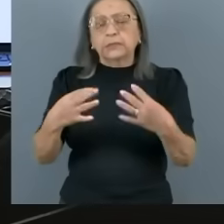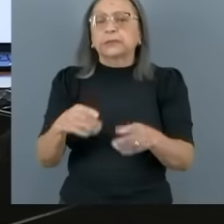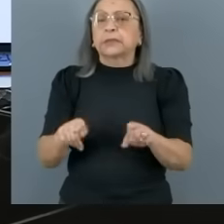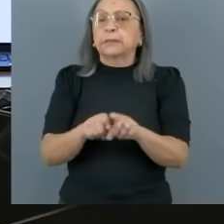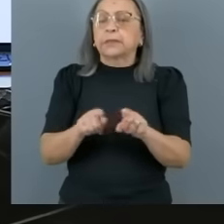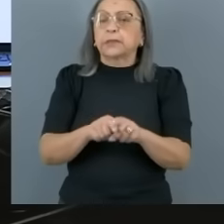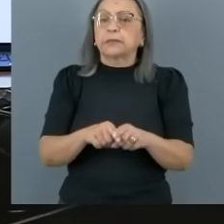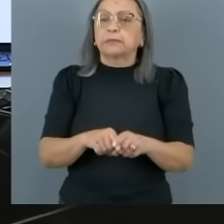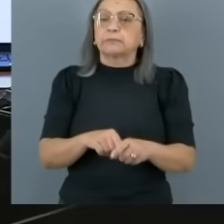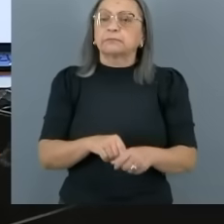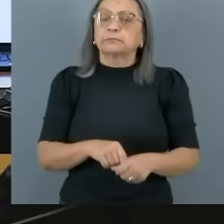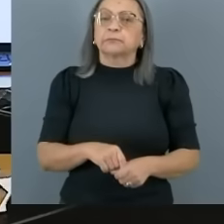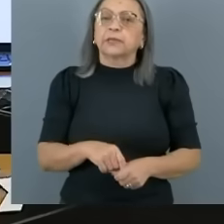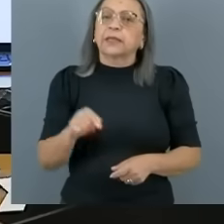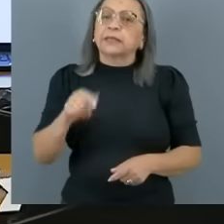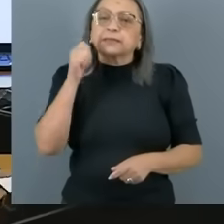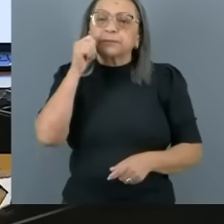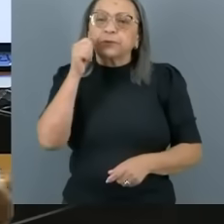aqui, Márcia Regina.